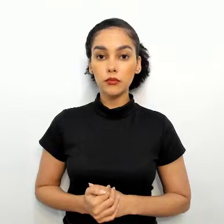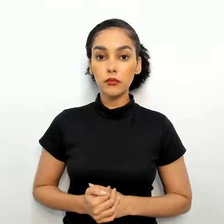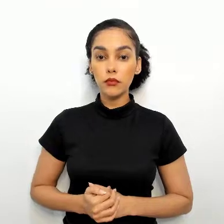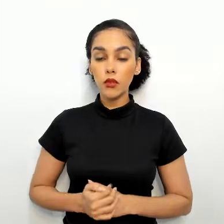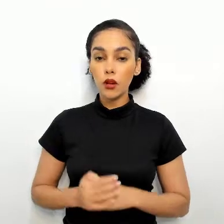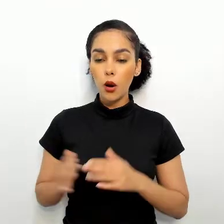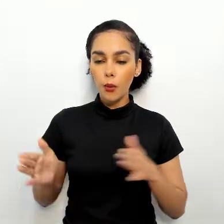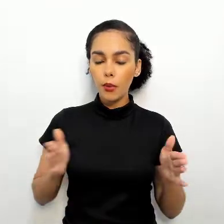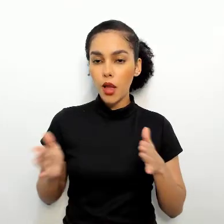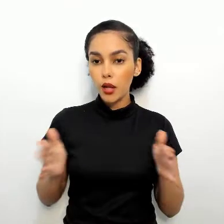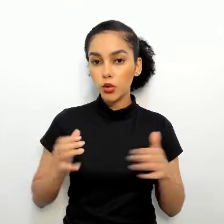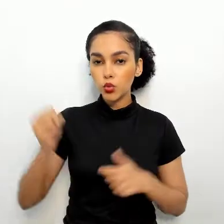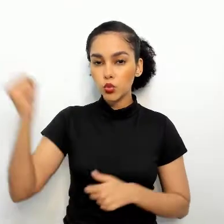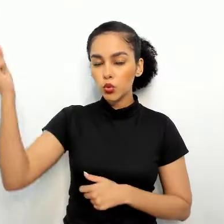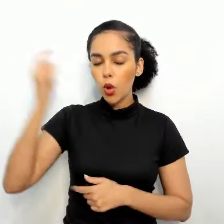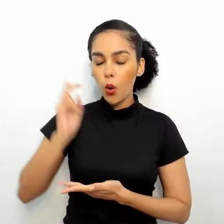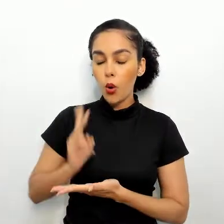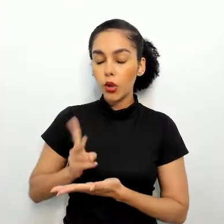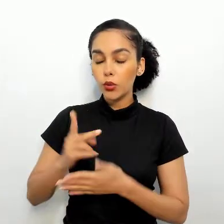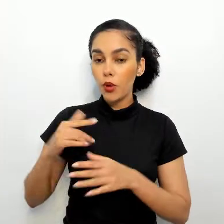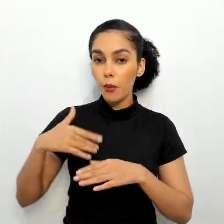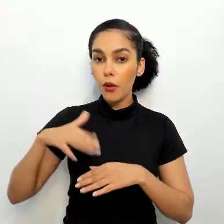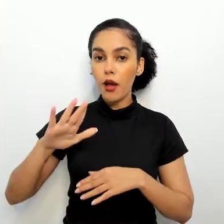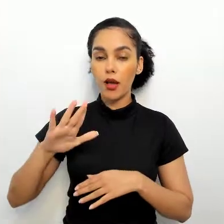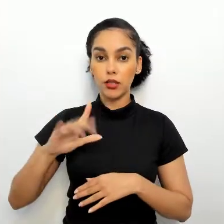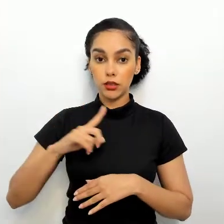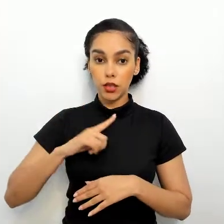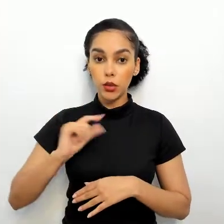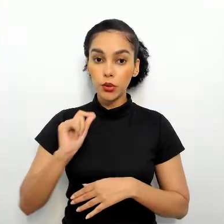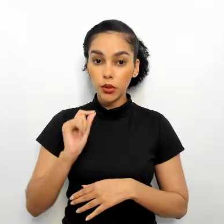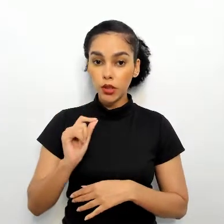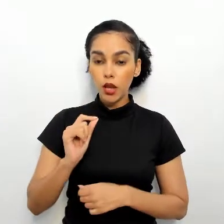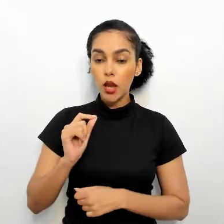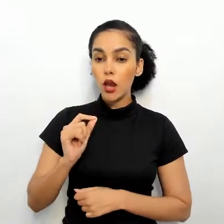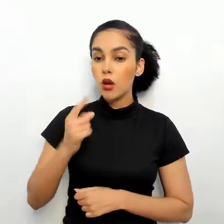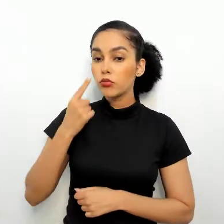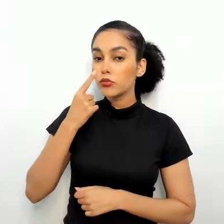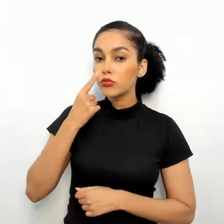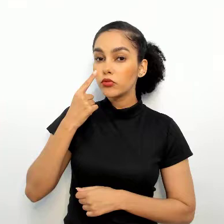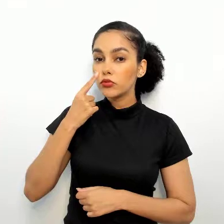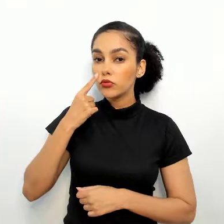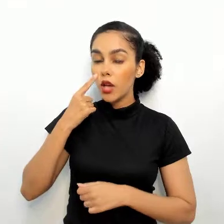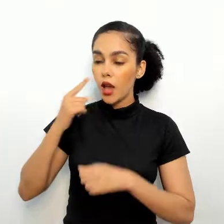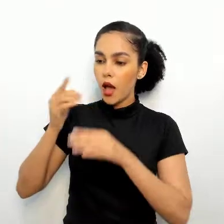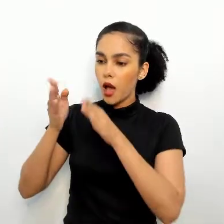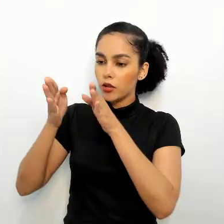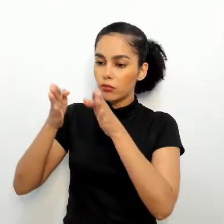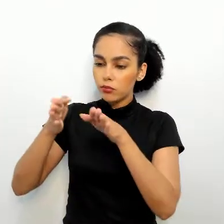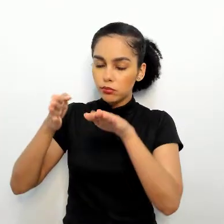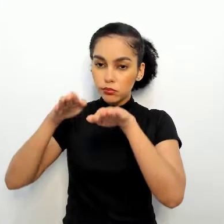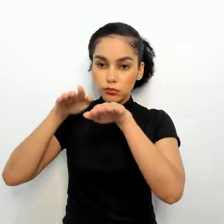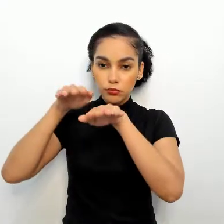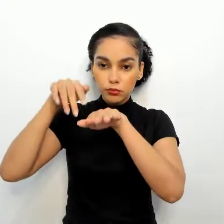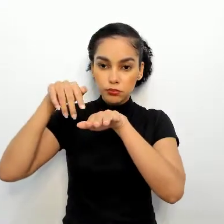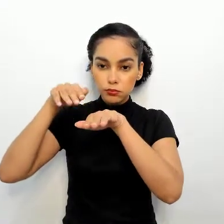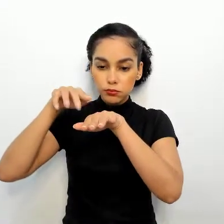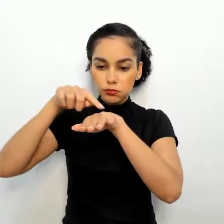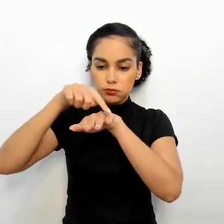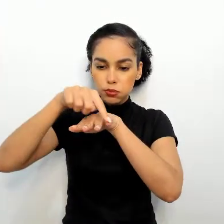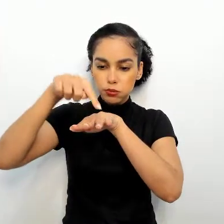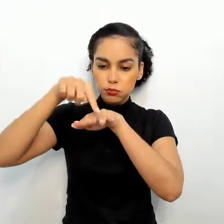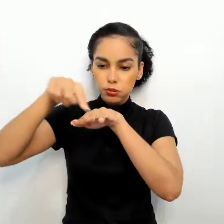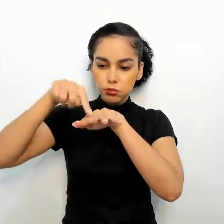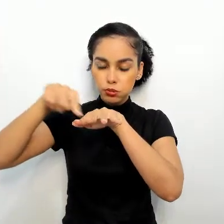a trajetória do Sol durante o dia seja realizada num plano perpendicular à direção das vigas, e que o Sol